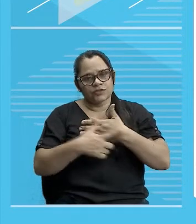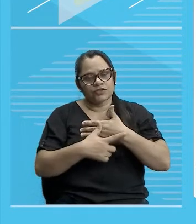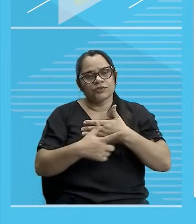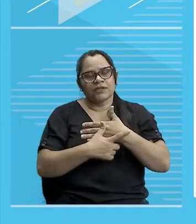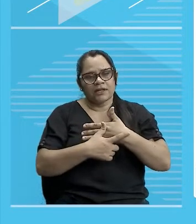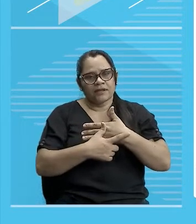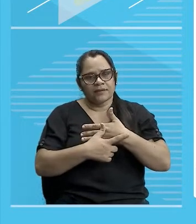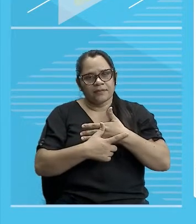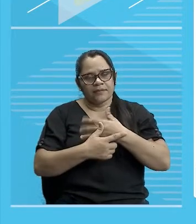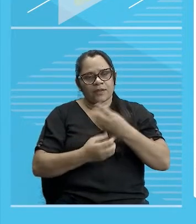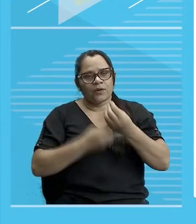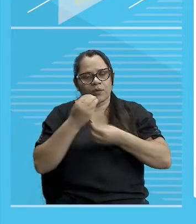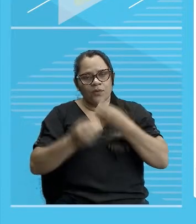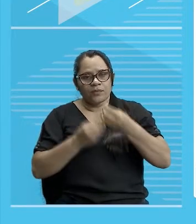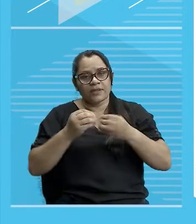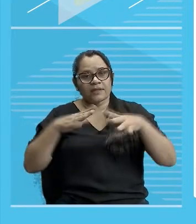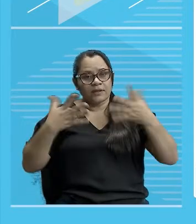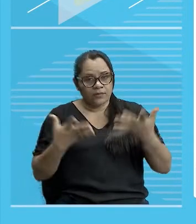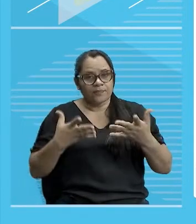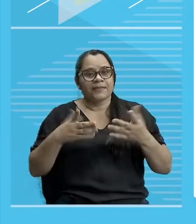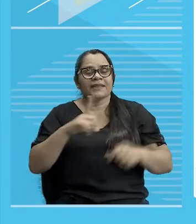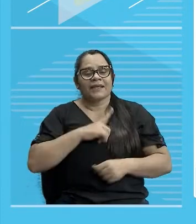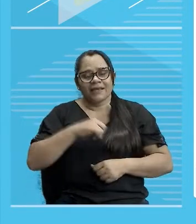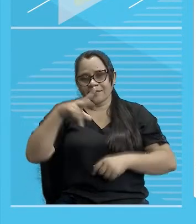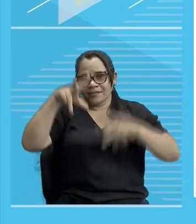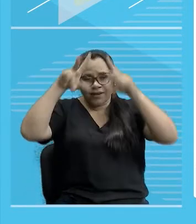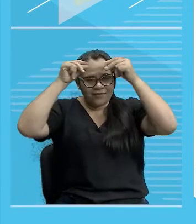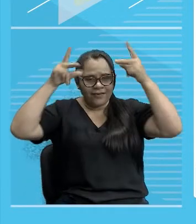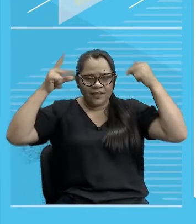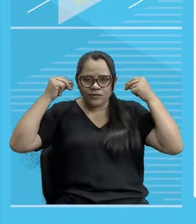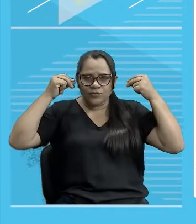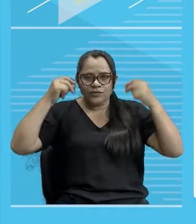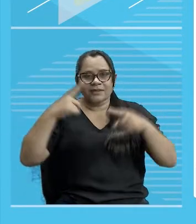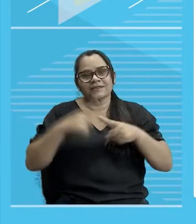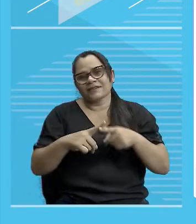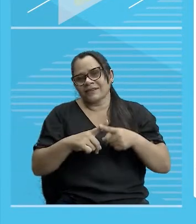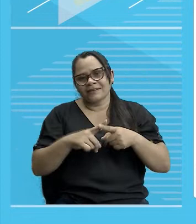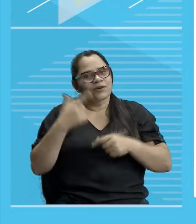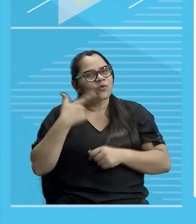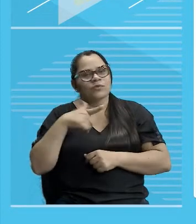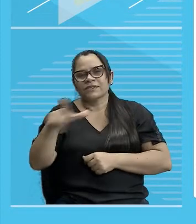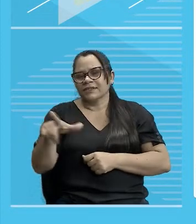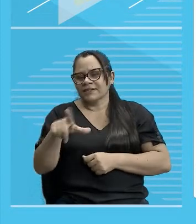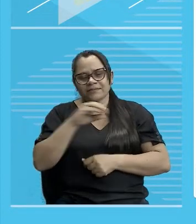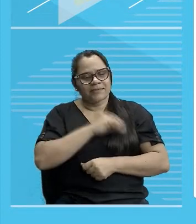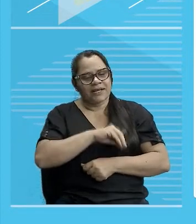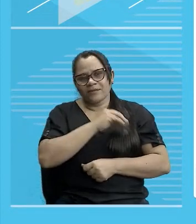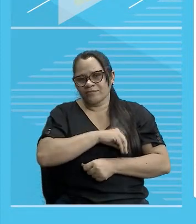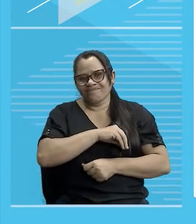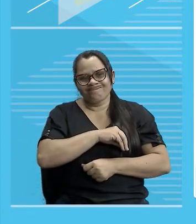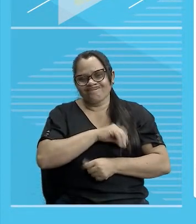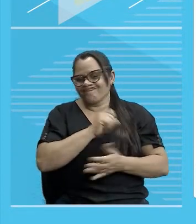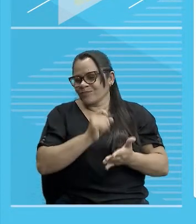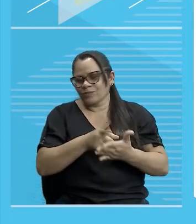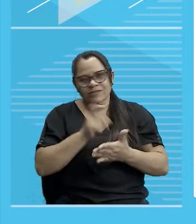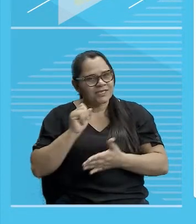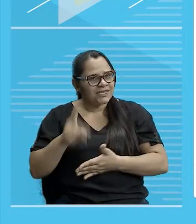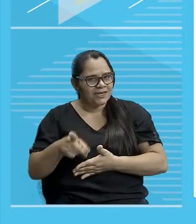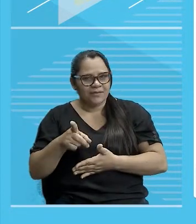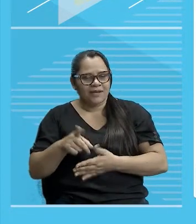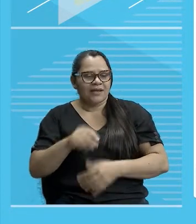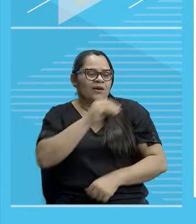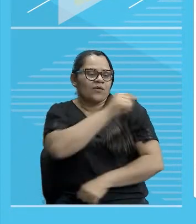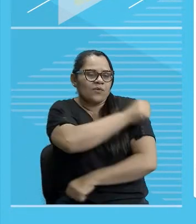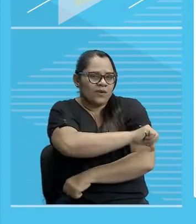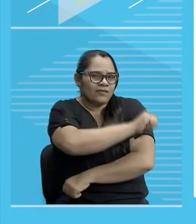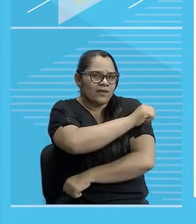conseguir prefeituras aí vai ser um debate que vocês têm que pesquisar não entra mérito político Mas você